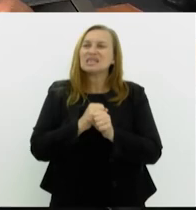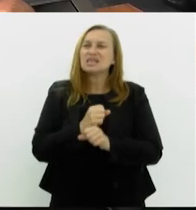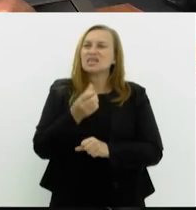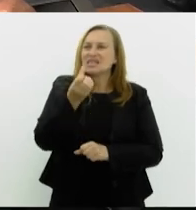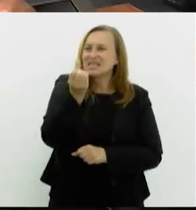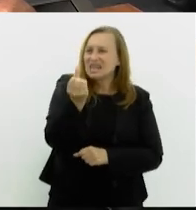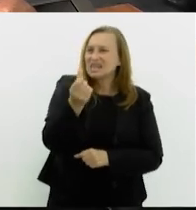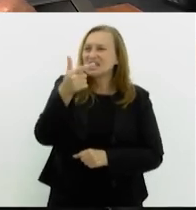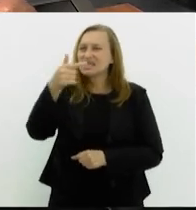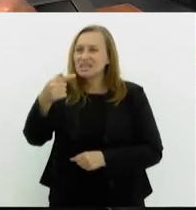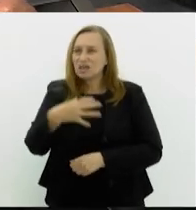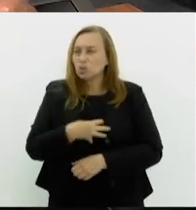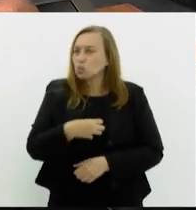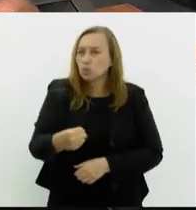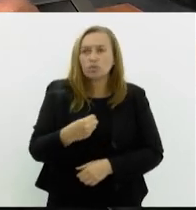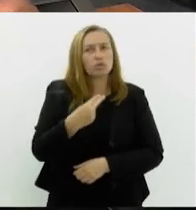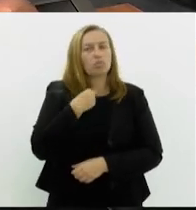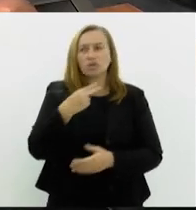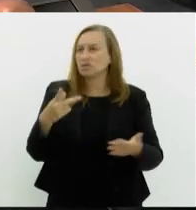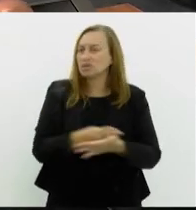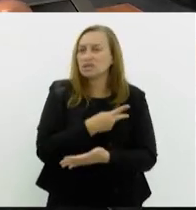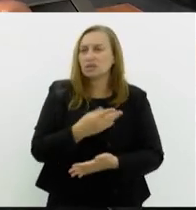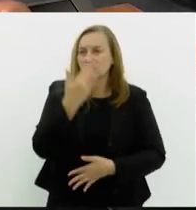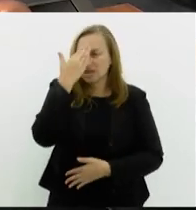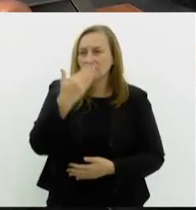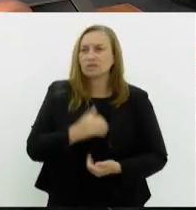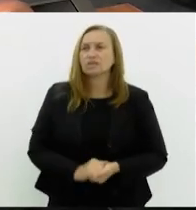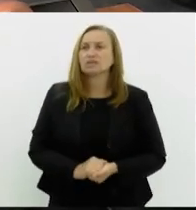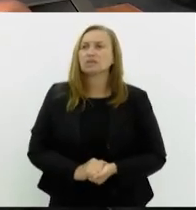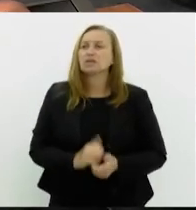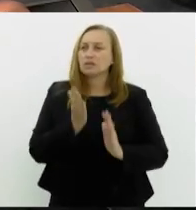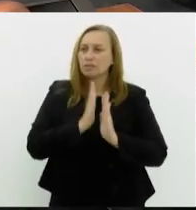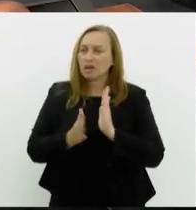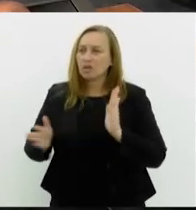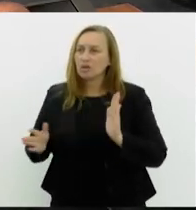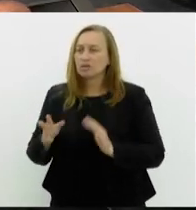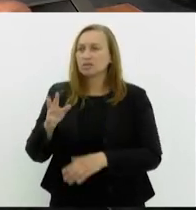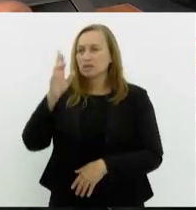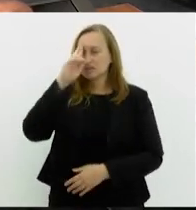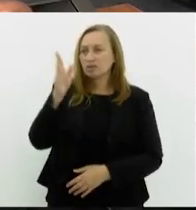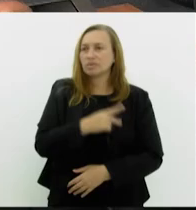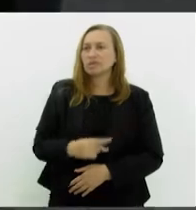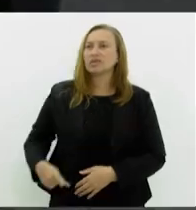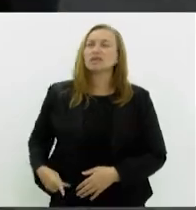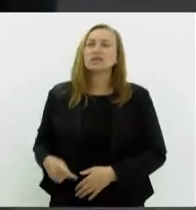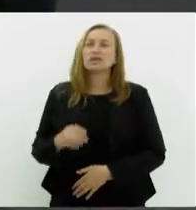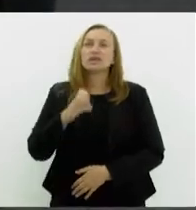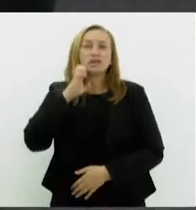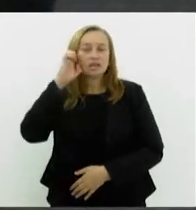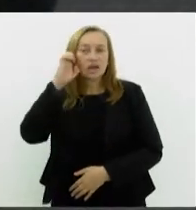6 a 7 suicídios. Sim. Isso não pode existir. Obrigada. Pela deputada Érica Takimoto.